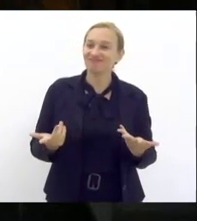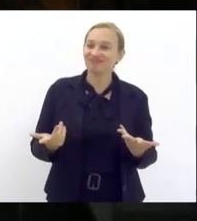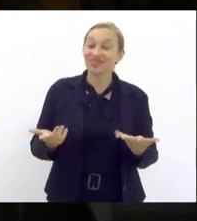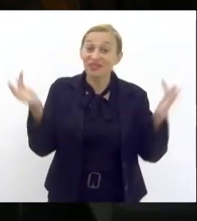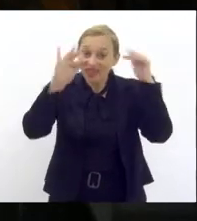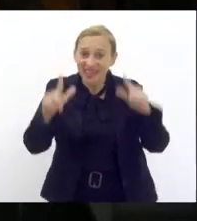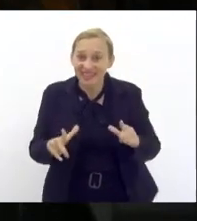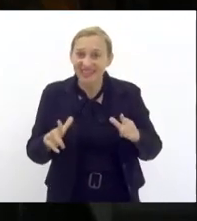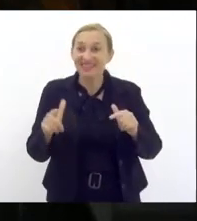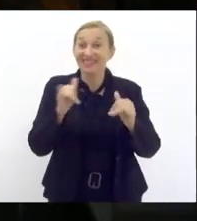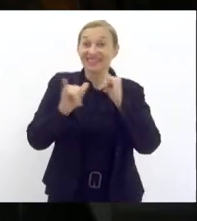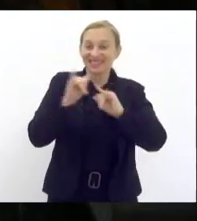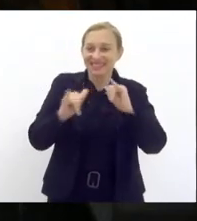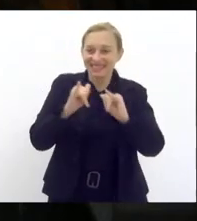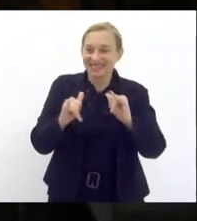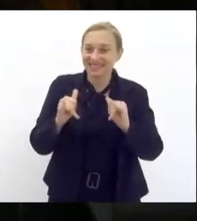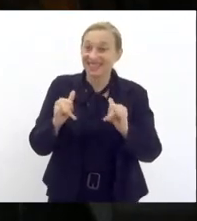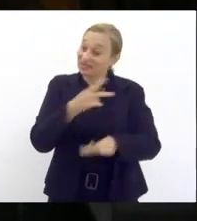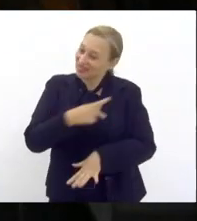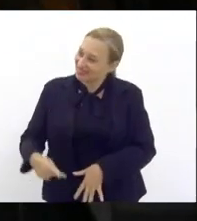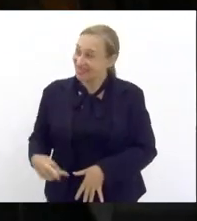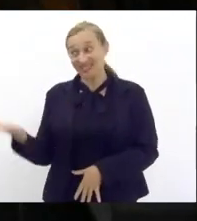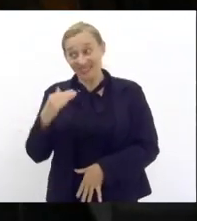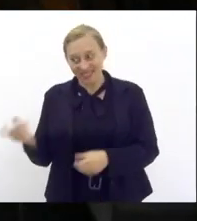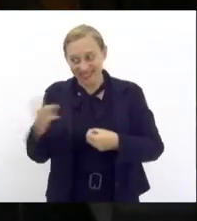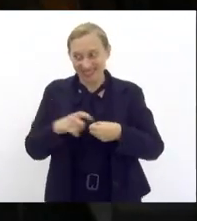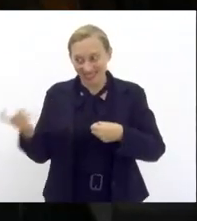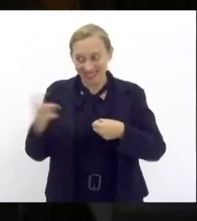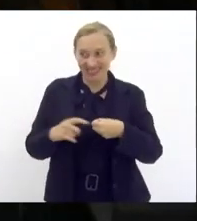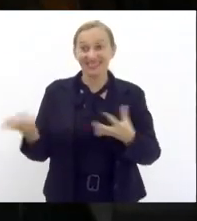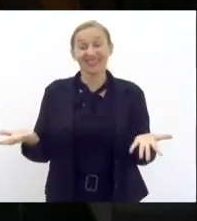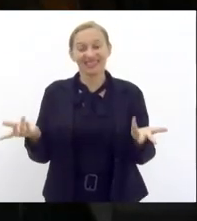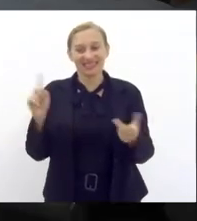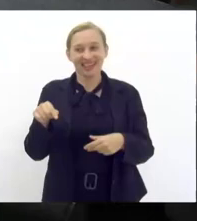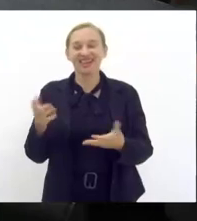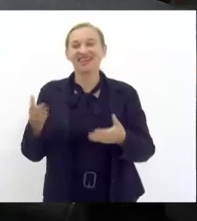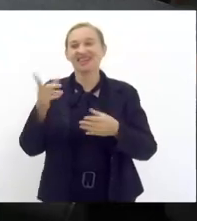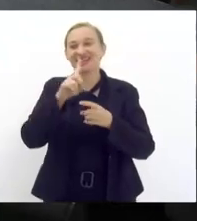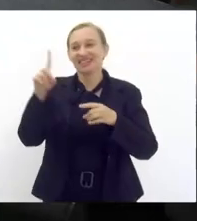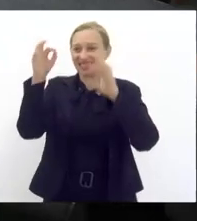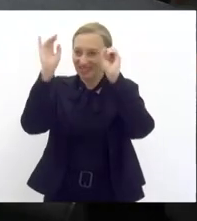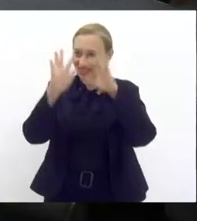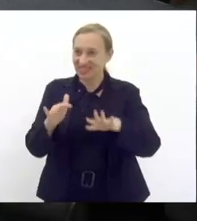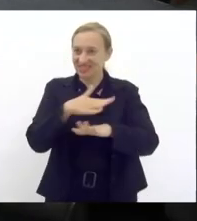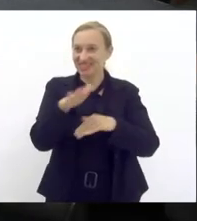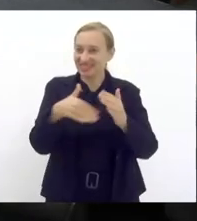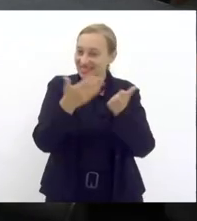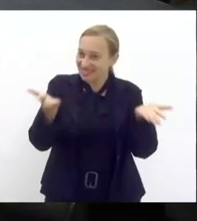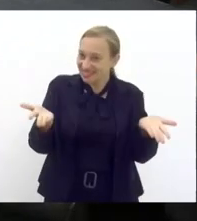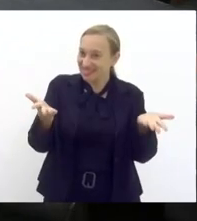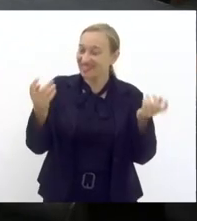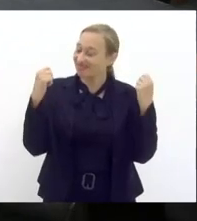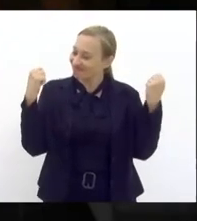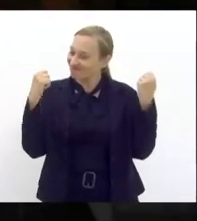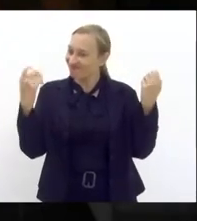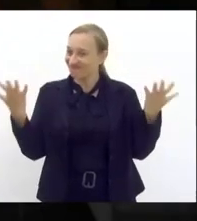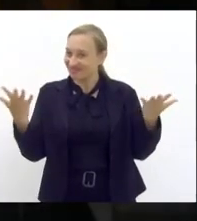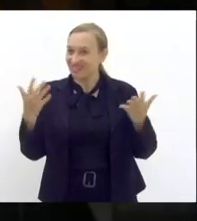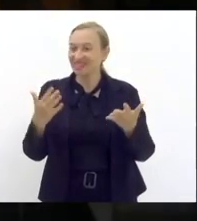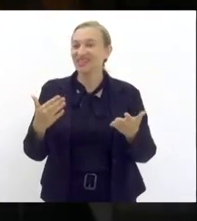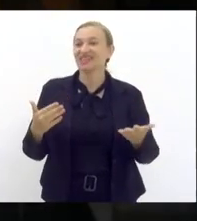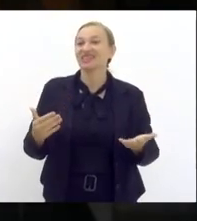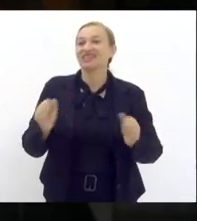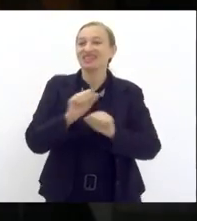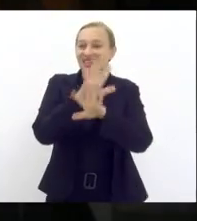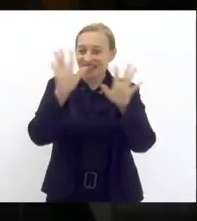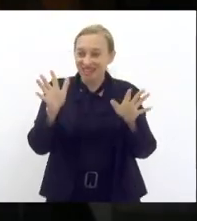feliz com essa notícia aí, o presidente aí, tá ok? É isso, ficar com Deus aí a todos, e espero que esteja